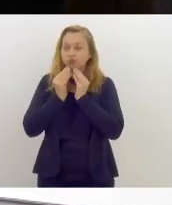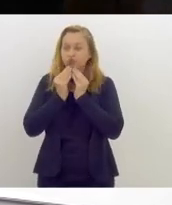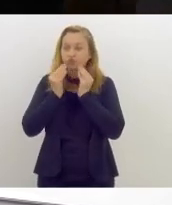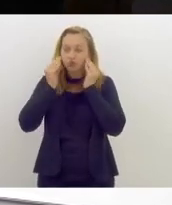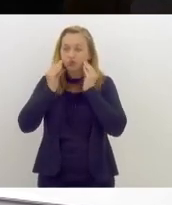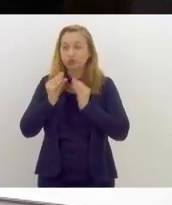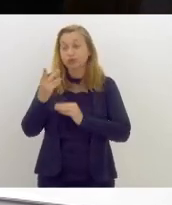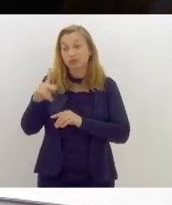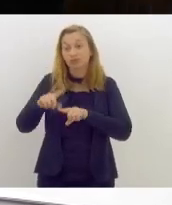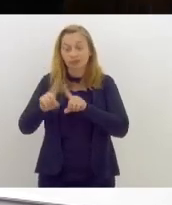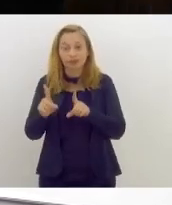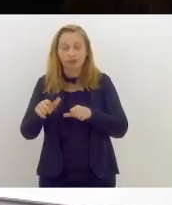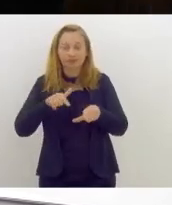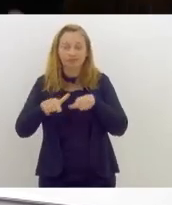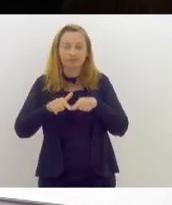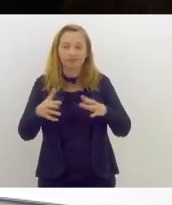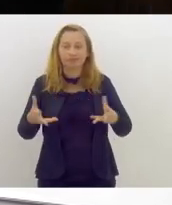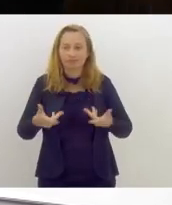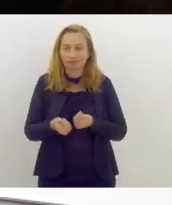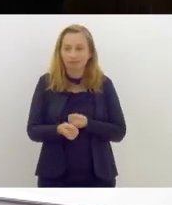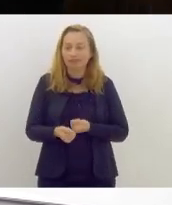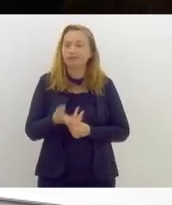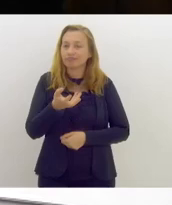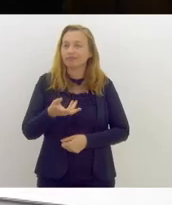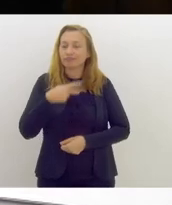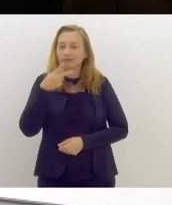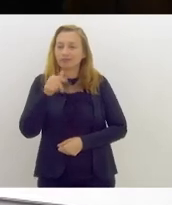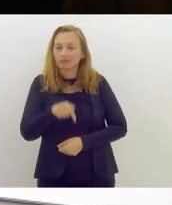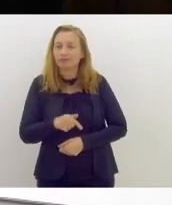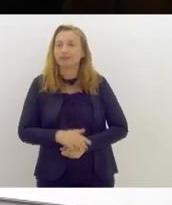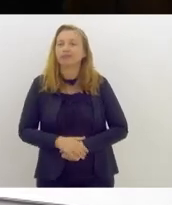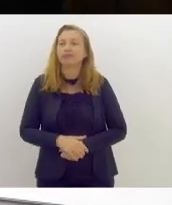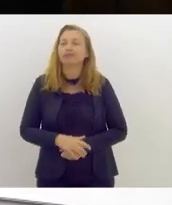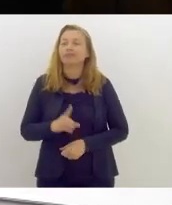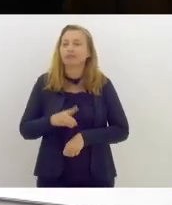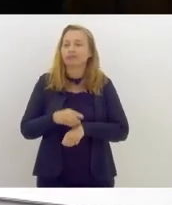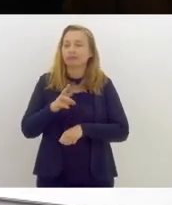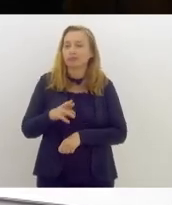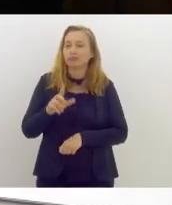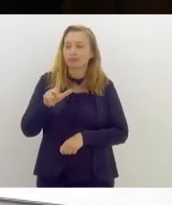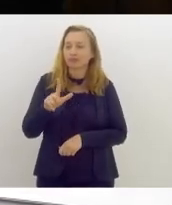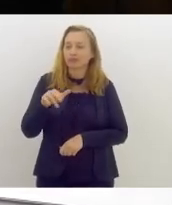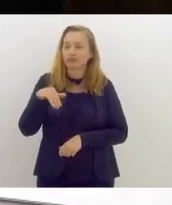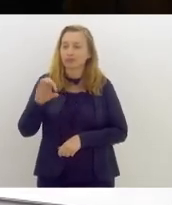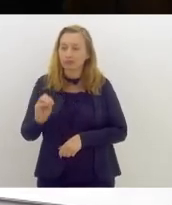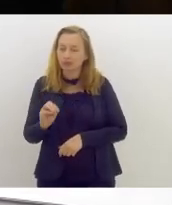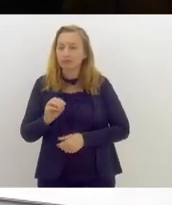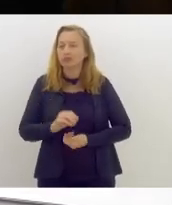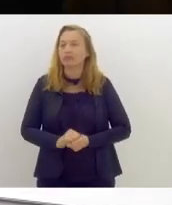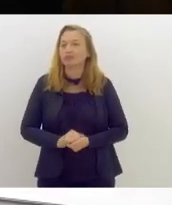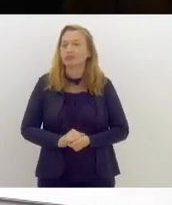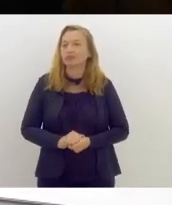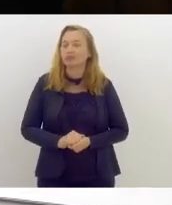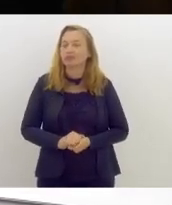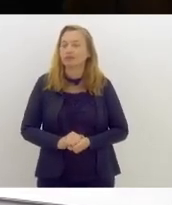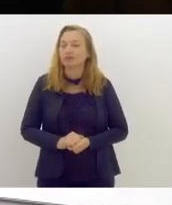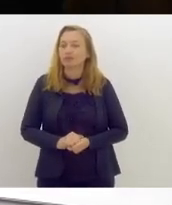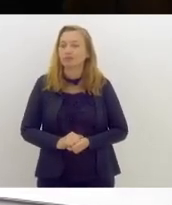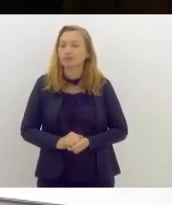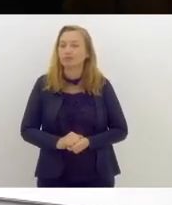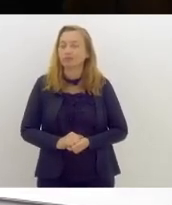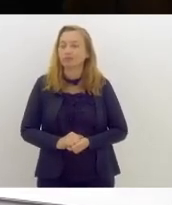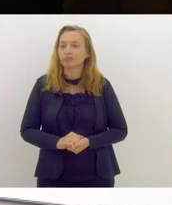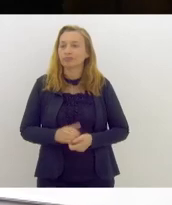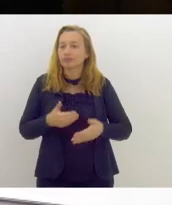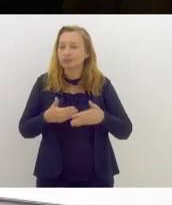mas eu trabalho Espetacular e eu quero ressaltar aqui no Luciano o trabalho que foi feito para